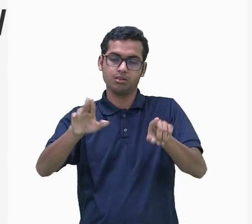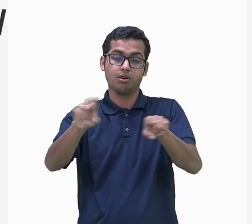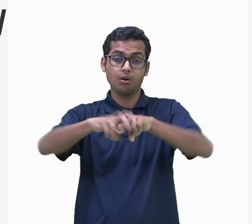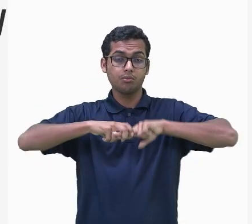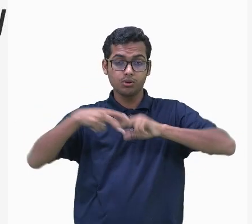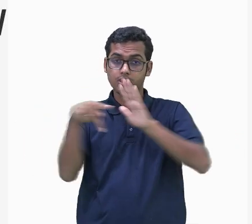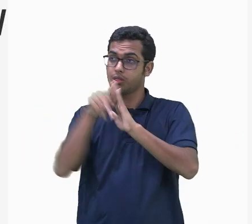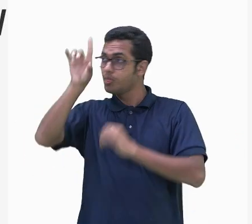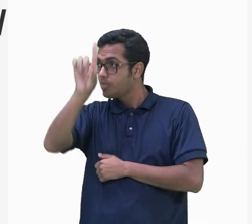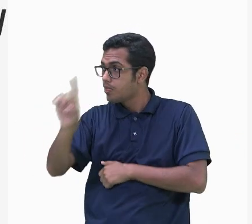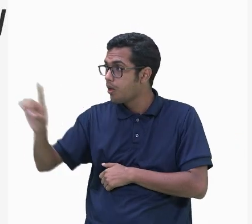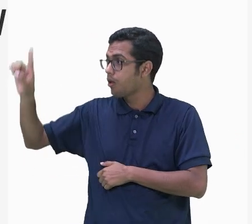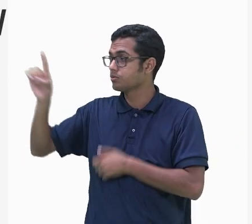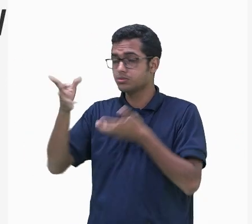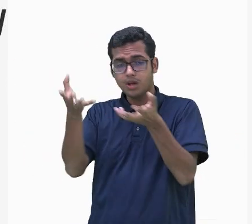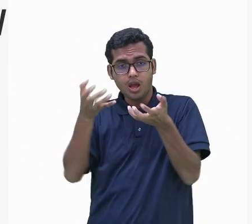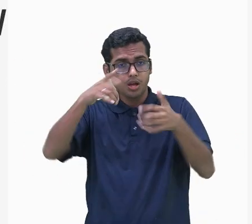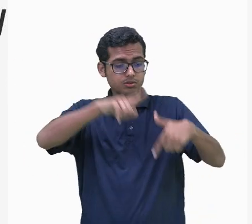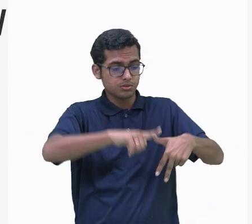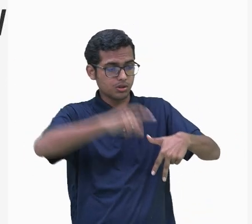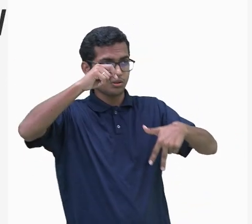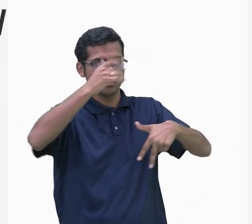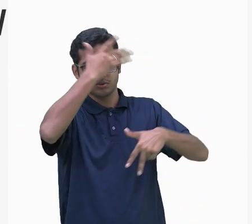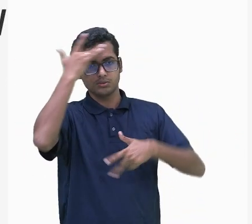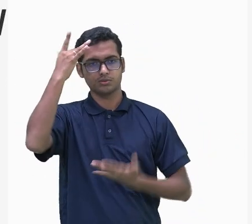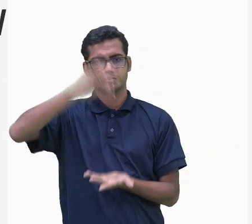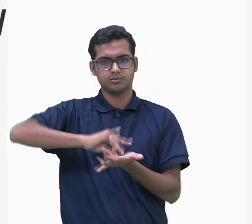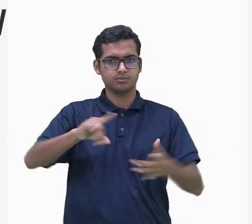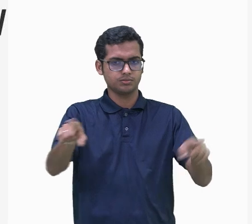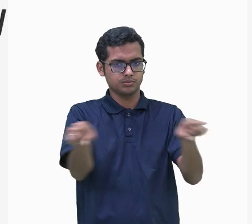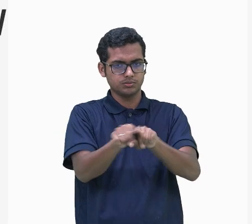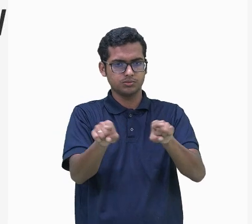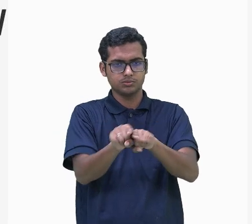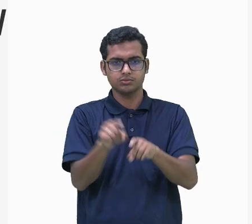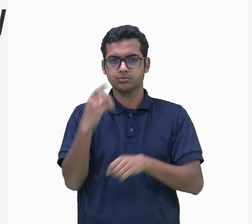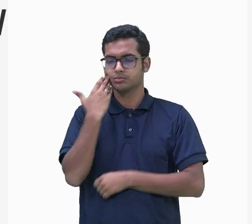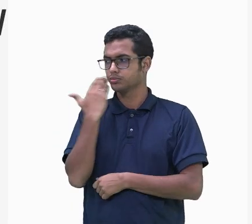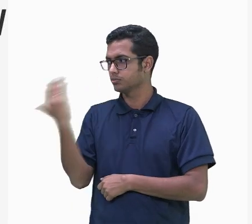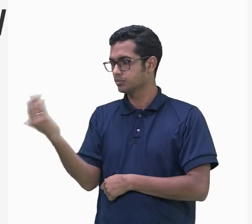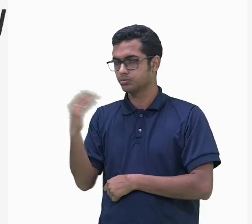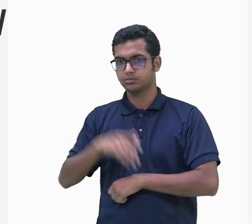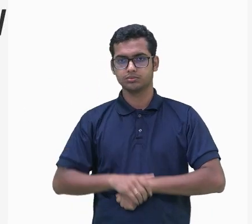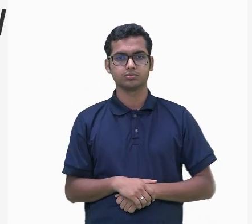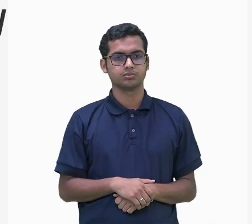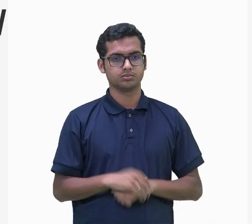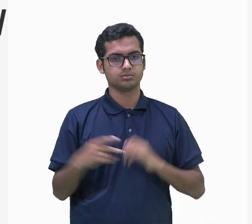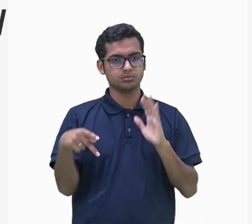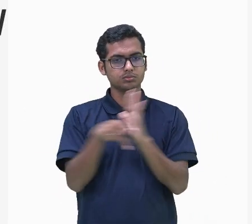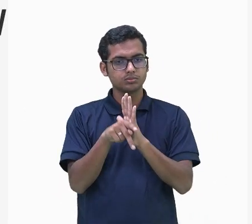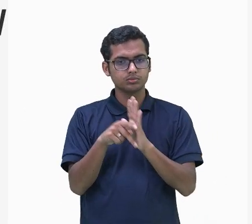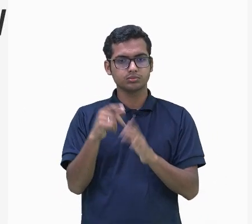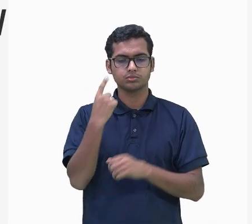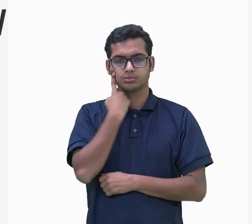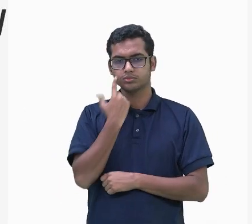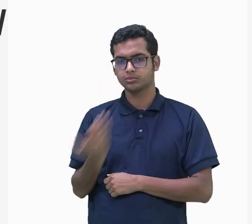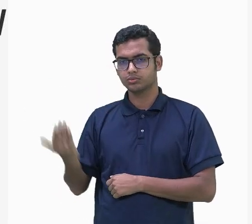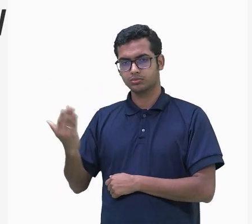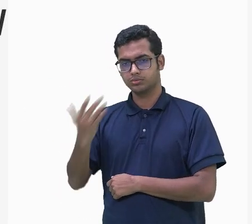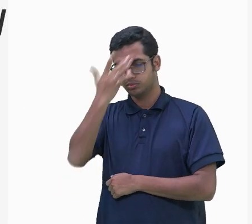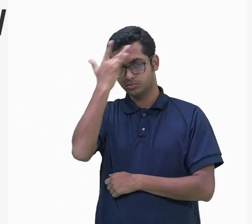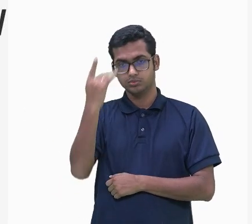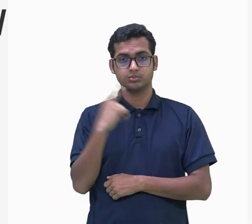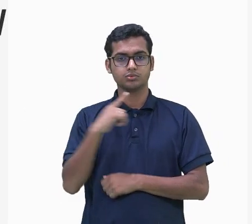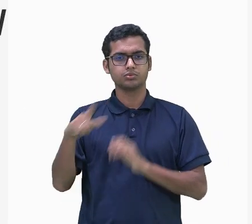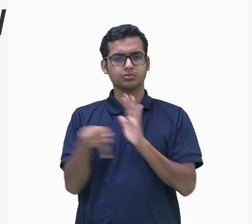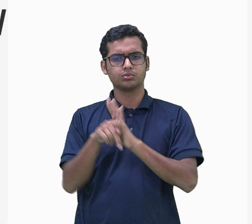O Jacques Bossuet foi preceptor do filho mais velho, o herdeiro do trono de Luís XIV, tá,